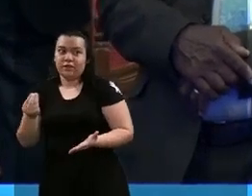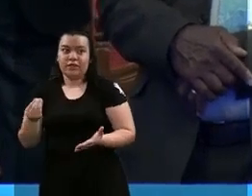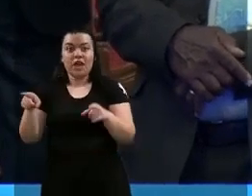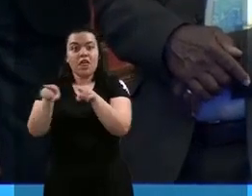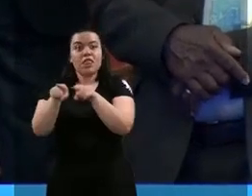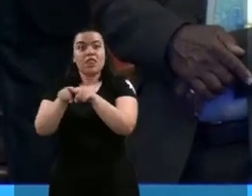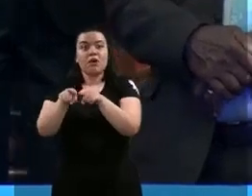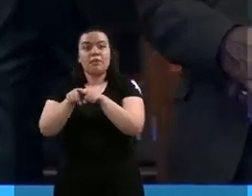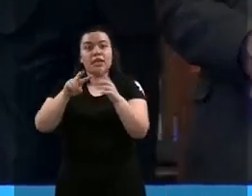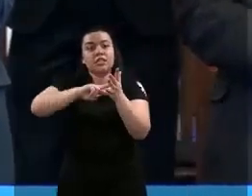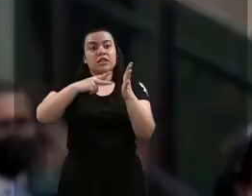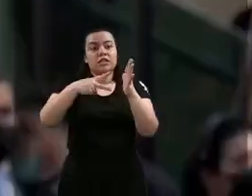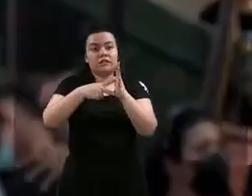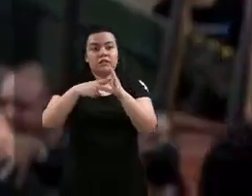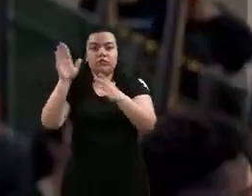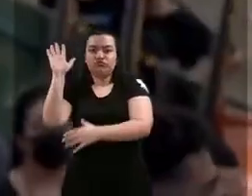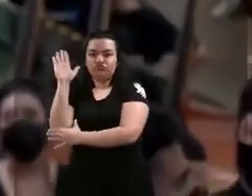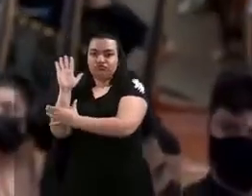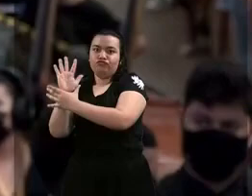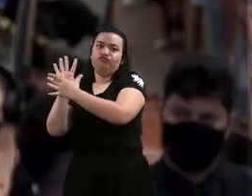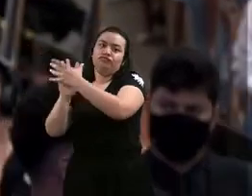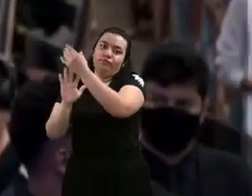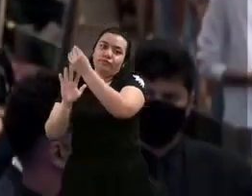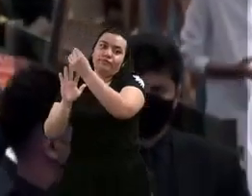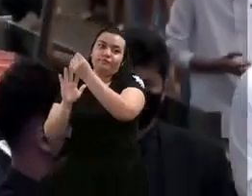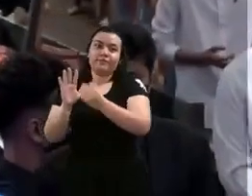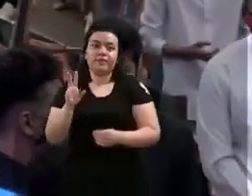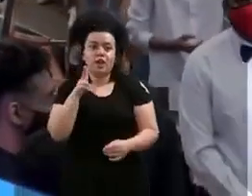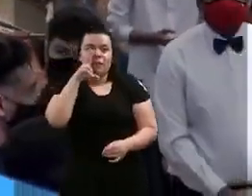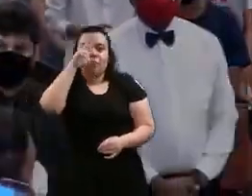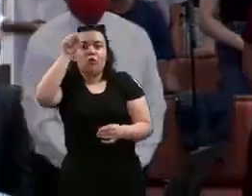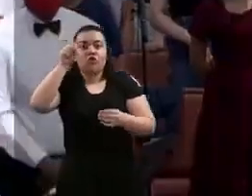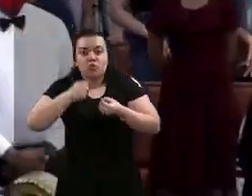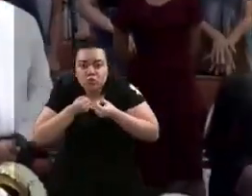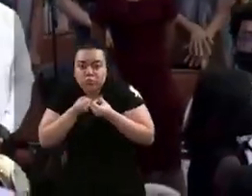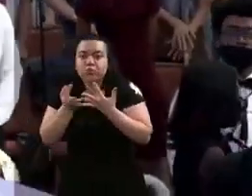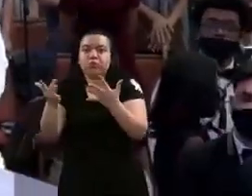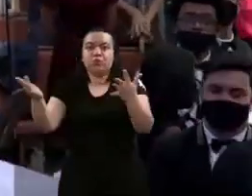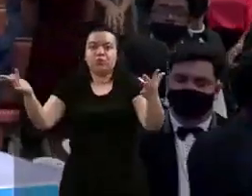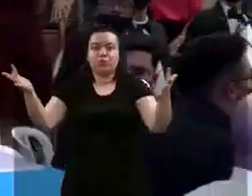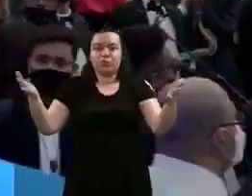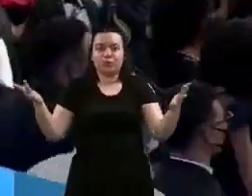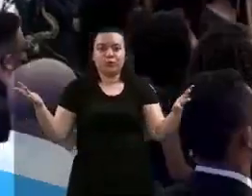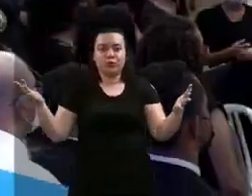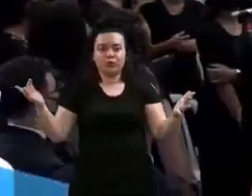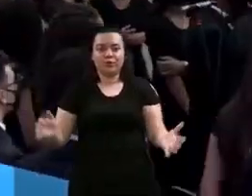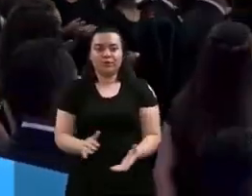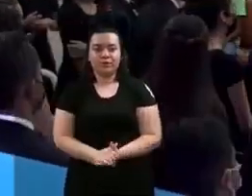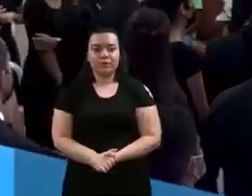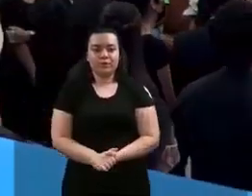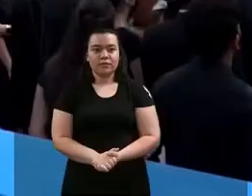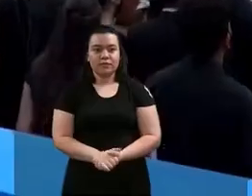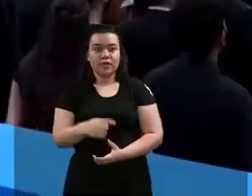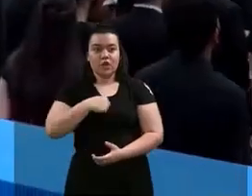16, eu sou aquele que veio de Deus. Em João capítulo 17, eu sou unidade com Deus.